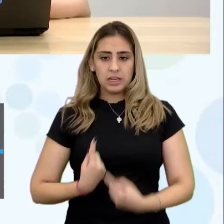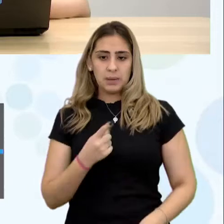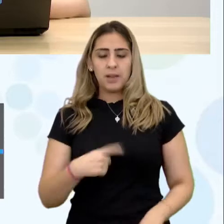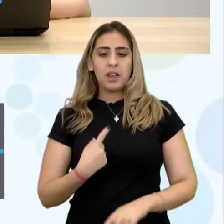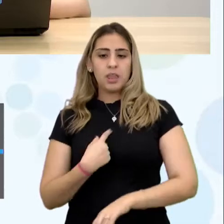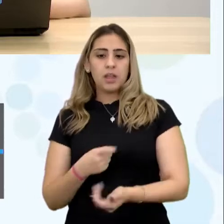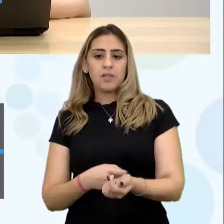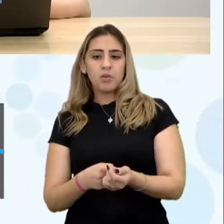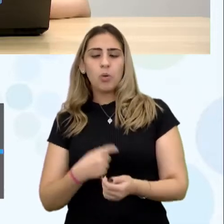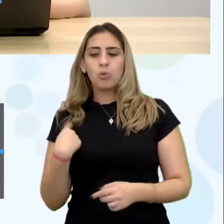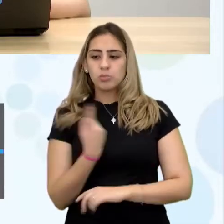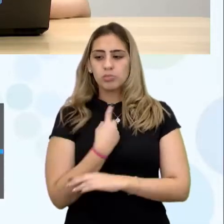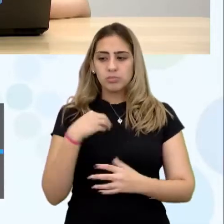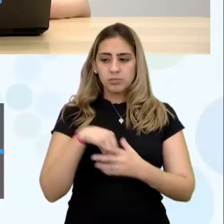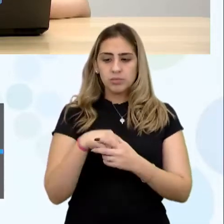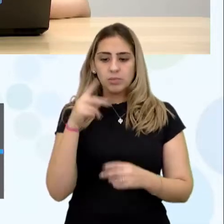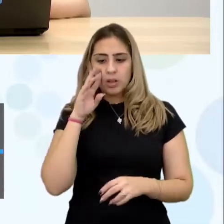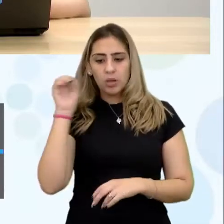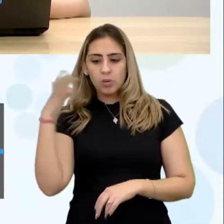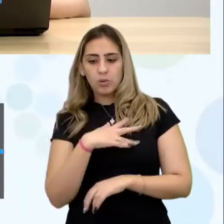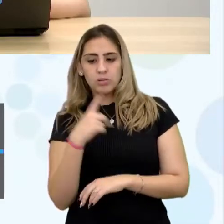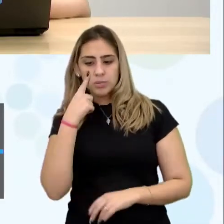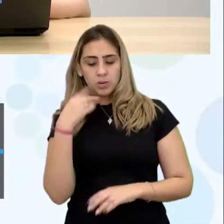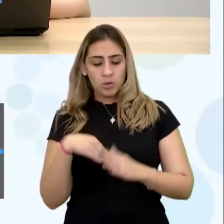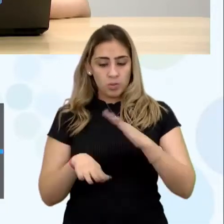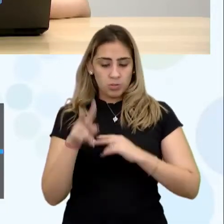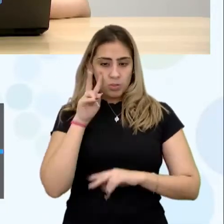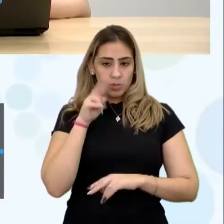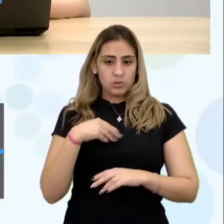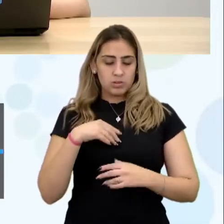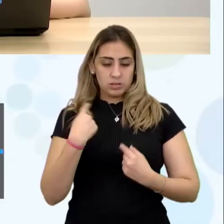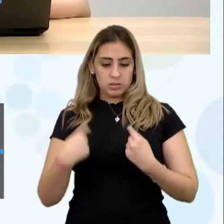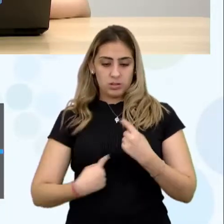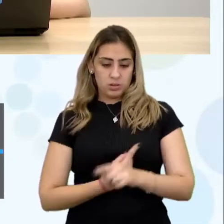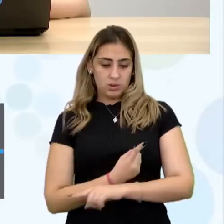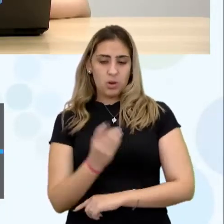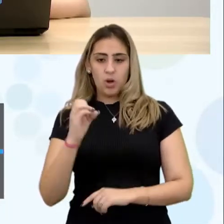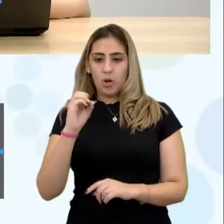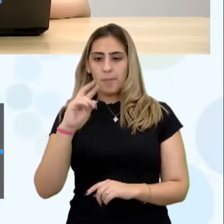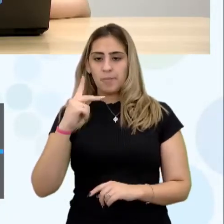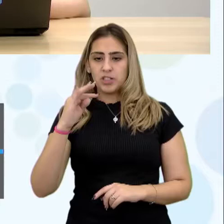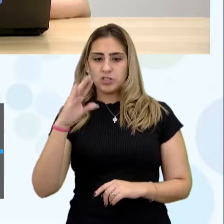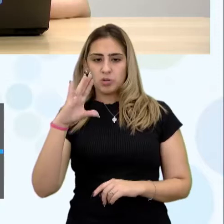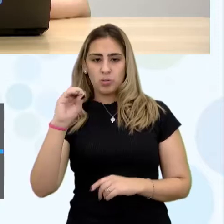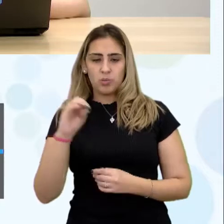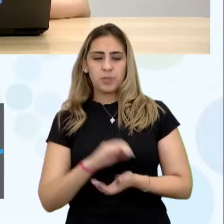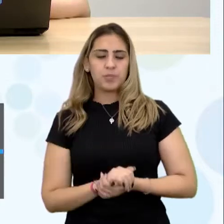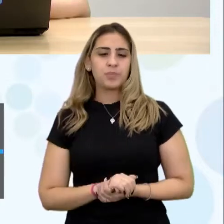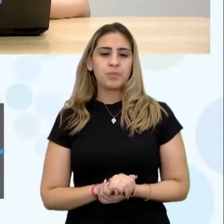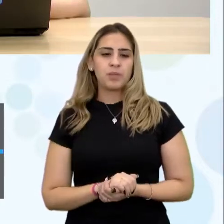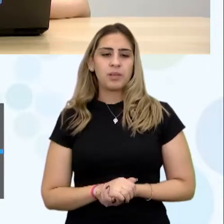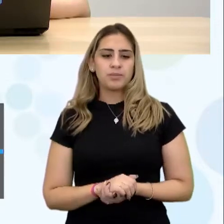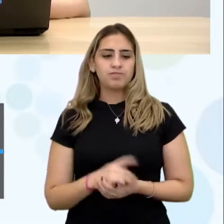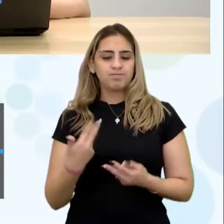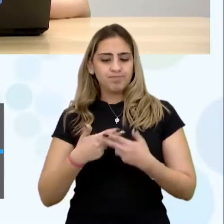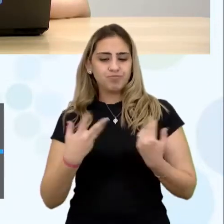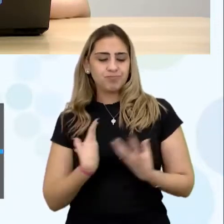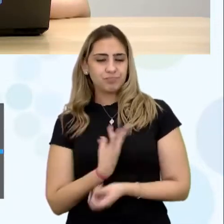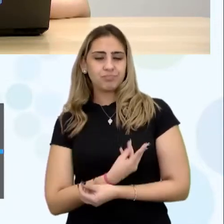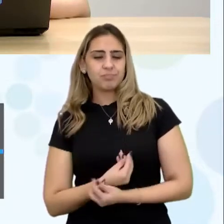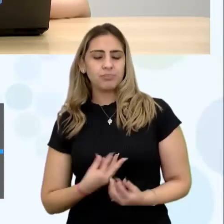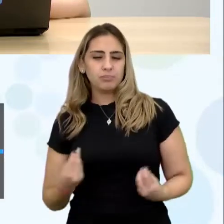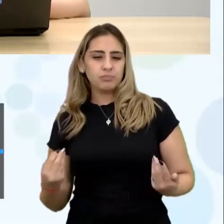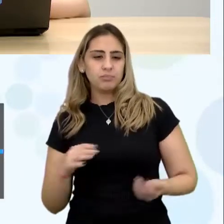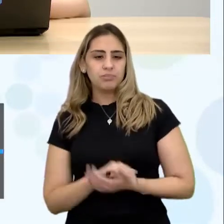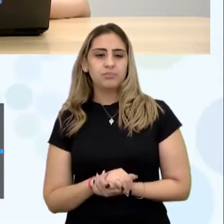a luz pelo sistema óptico, né, pelo nervo óptico, chegando Tem até as células o cérebro. fotossensíveis, né?